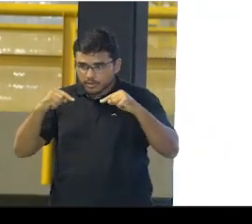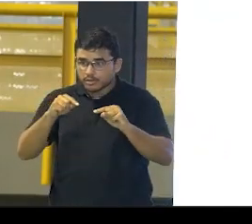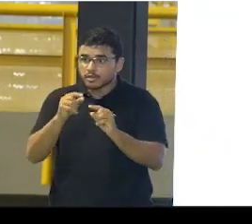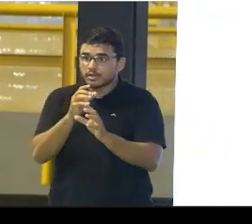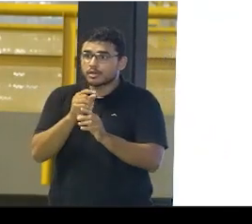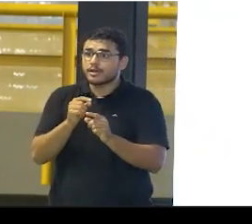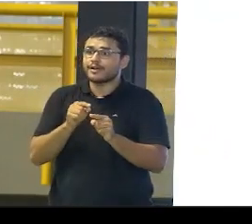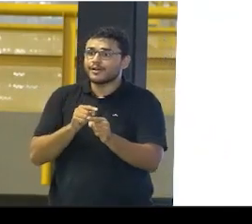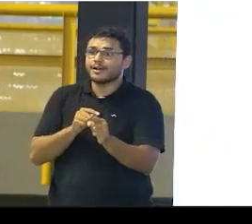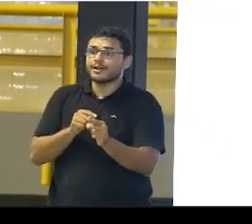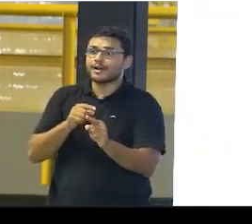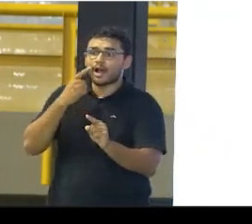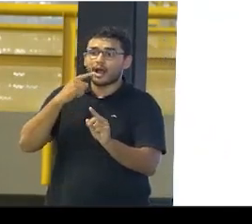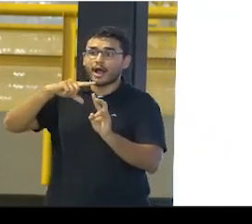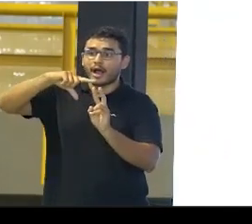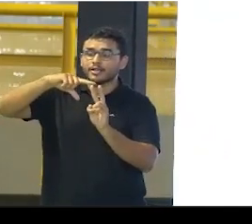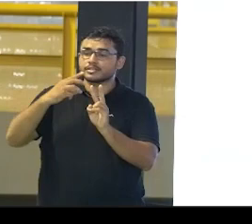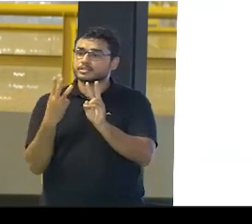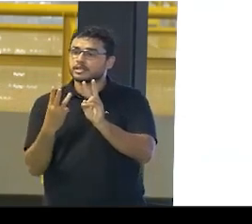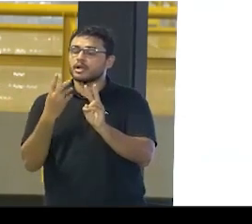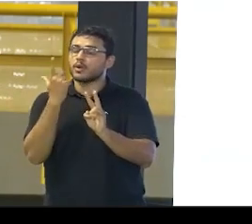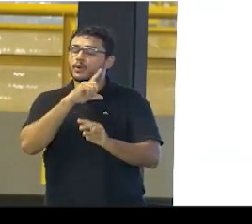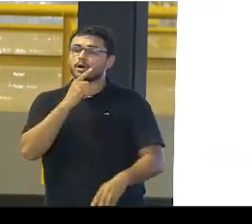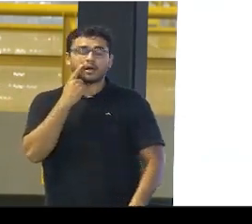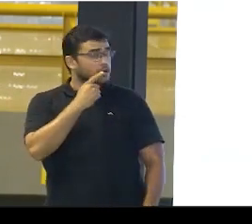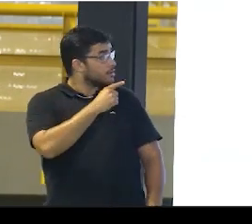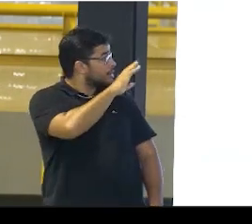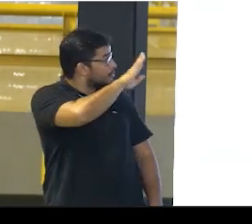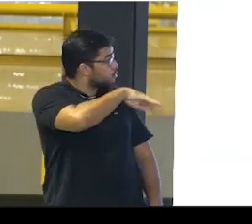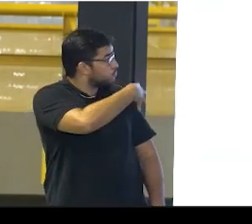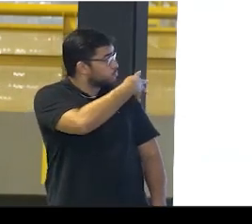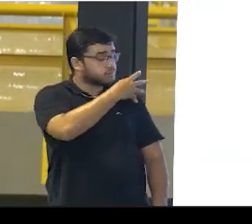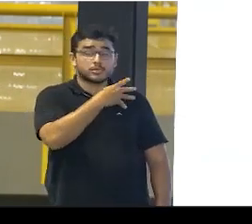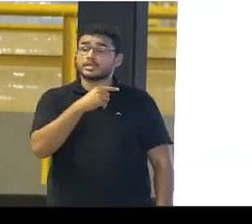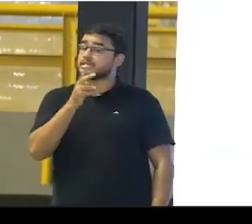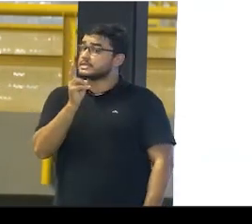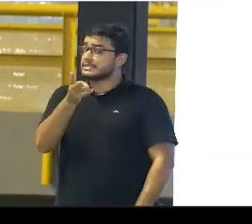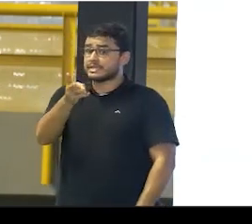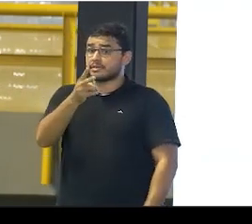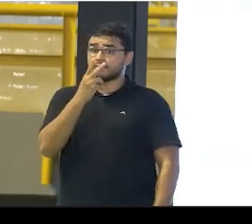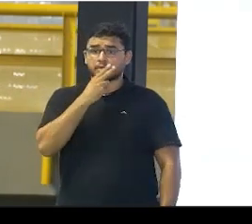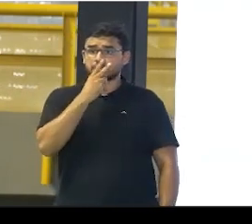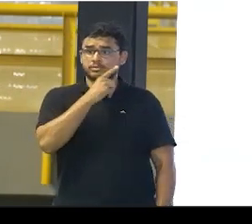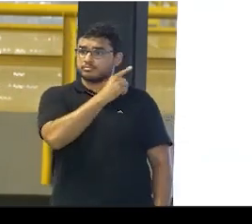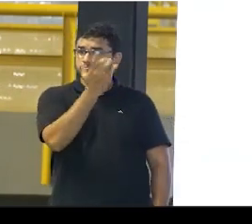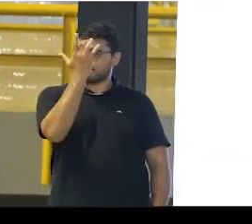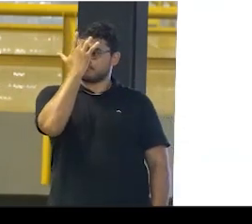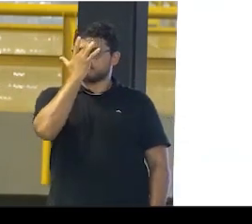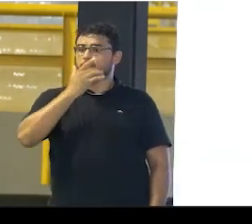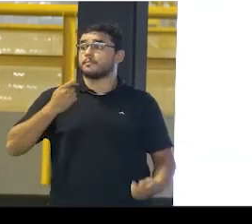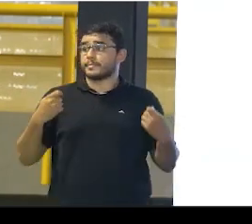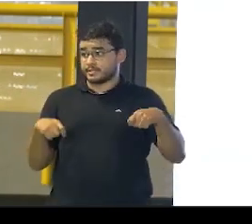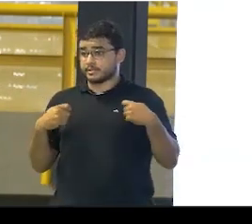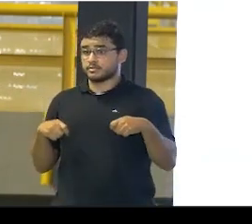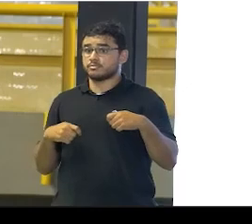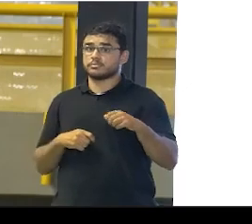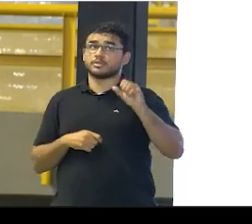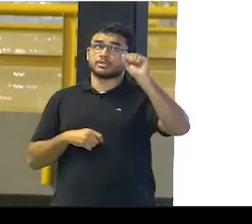peguei o restante 30 que sobrou, tirei os 6 a mais que um deles tem, e depois dividi o resto